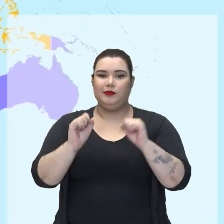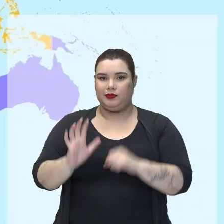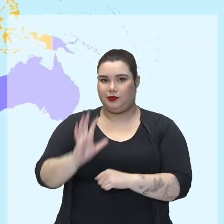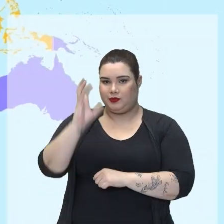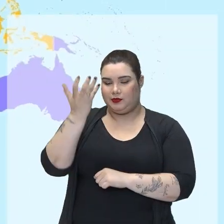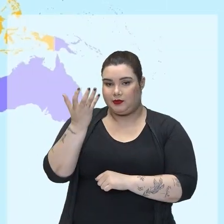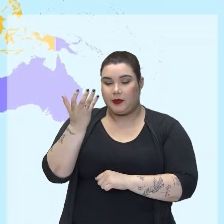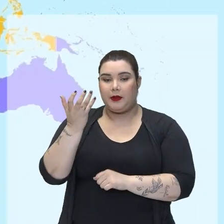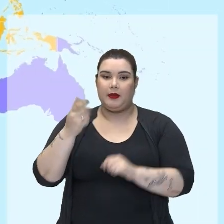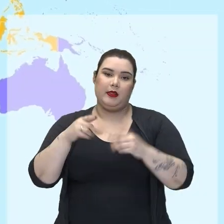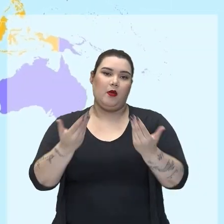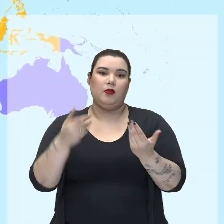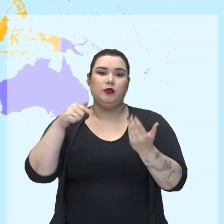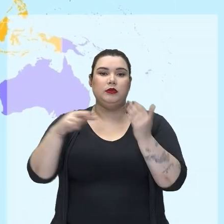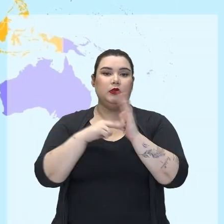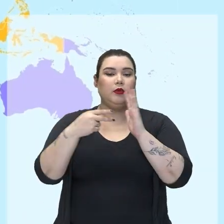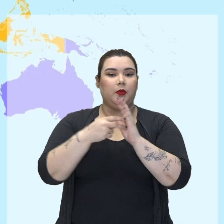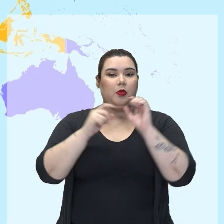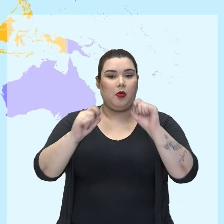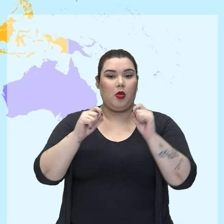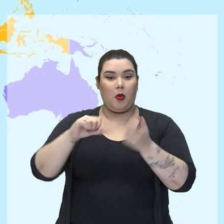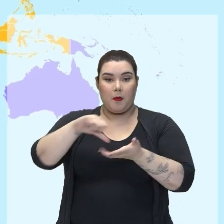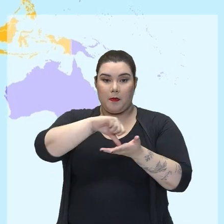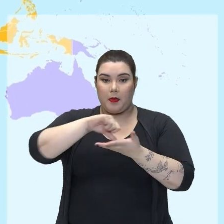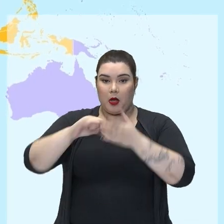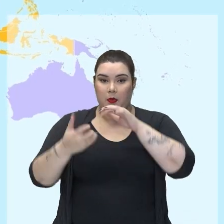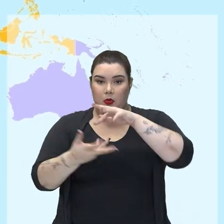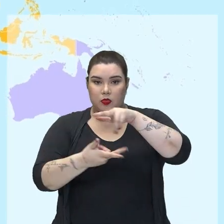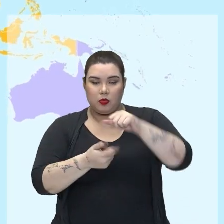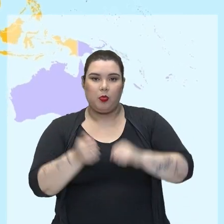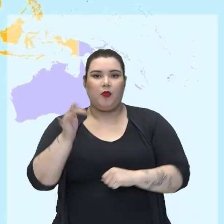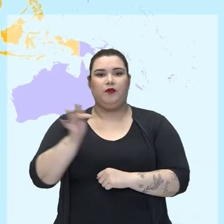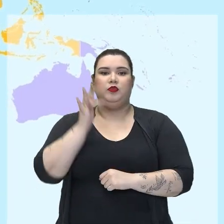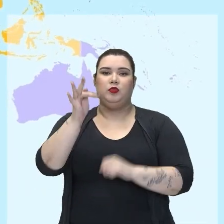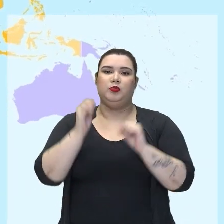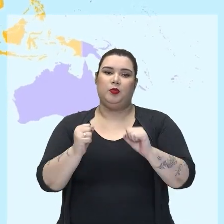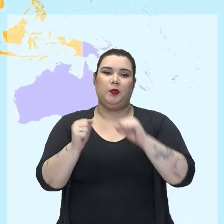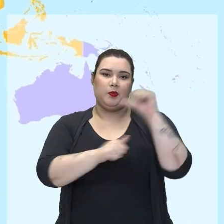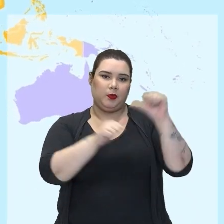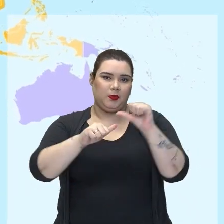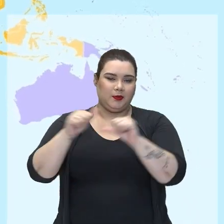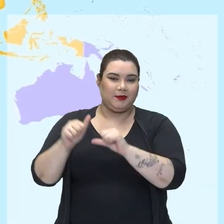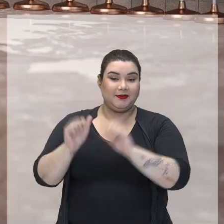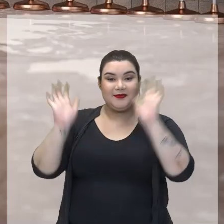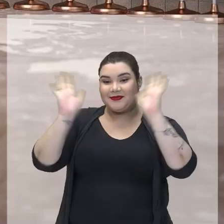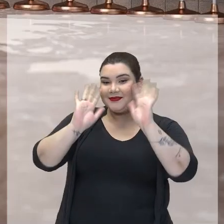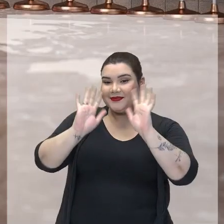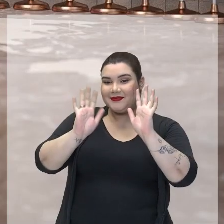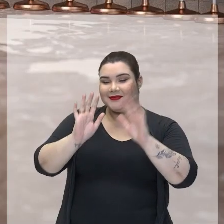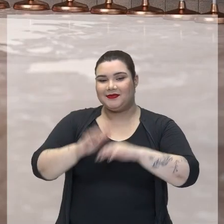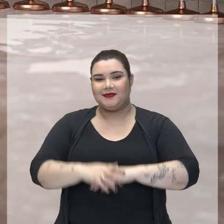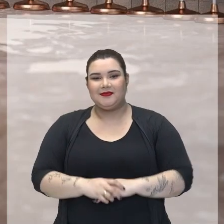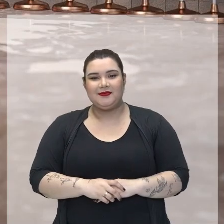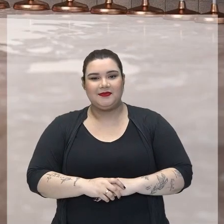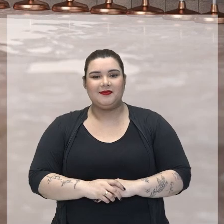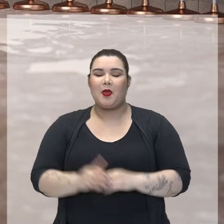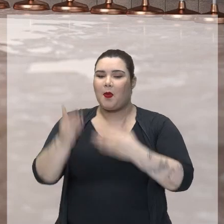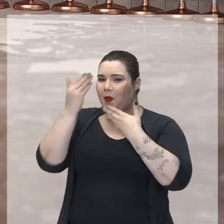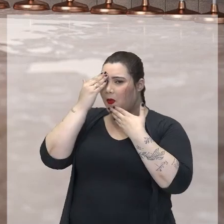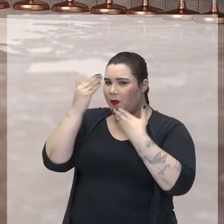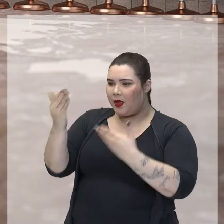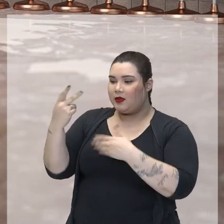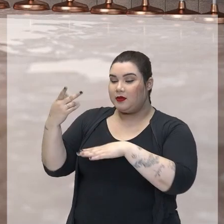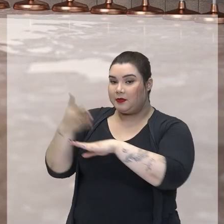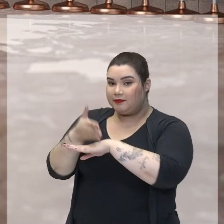E isso vai fazer com que os mapas do mundo mudem mais uma vez. Tchau, pessoal! Muito obrigado pela sua